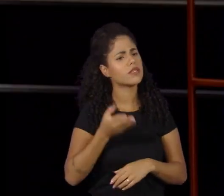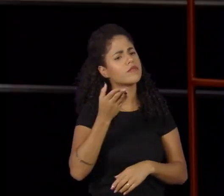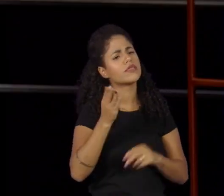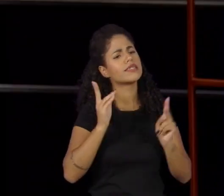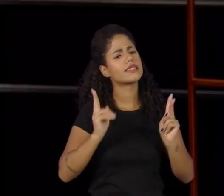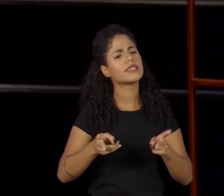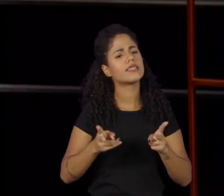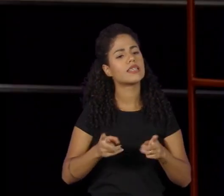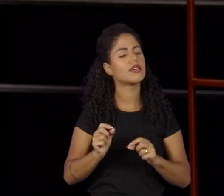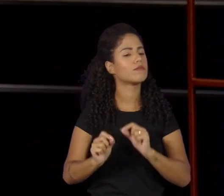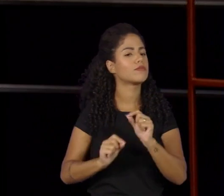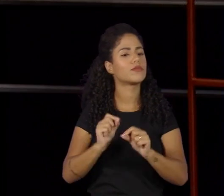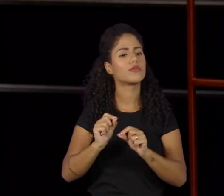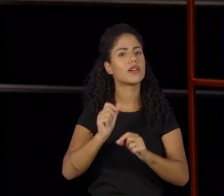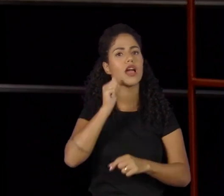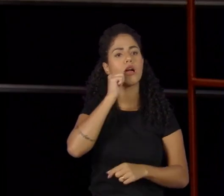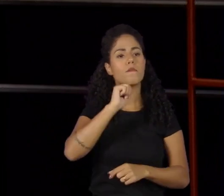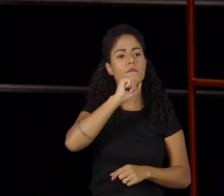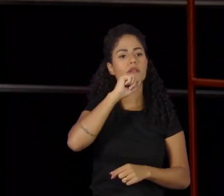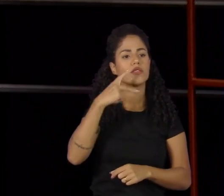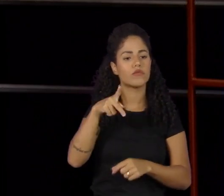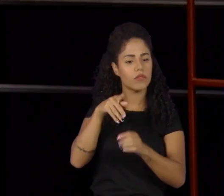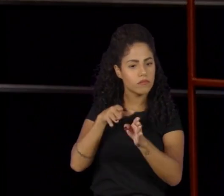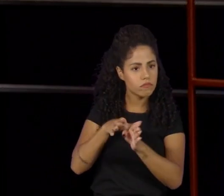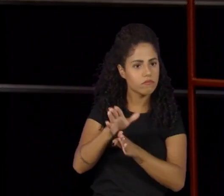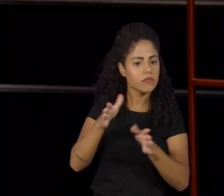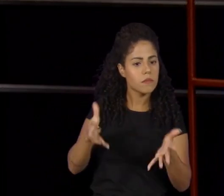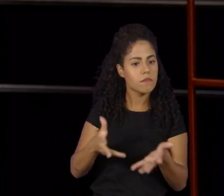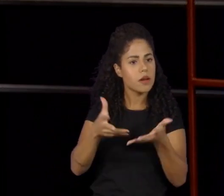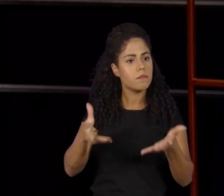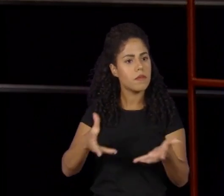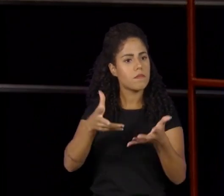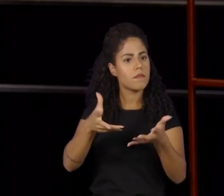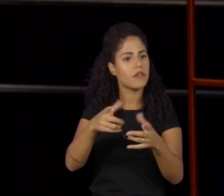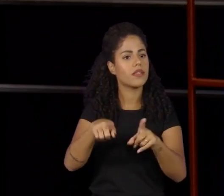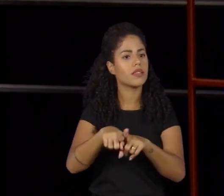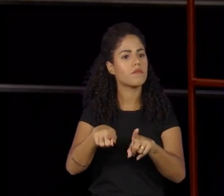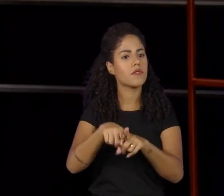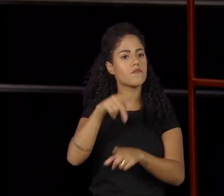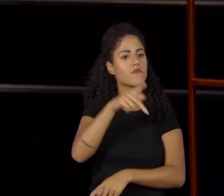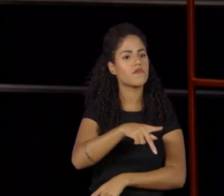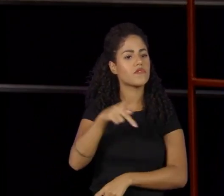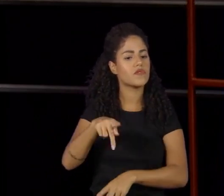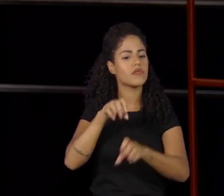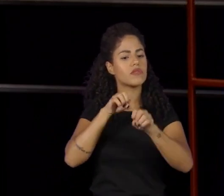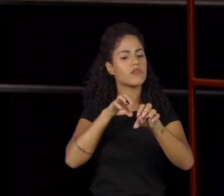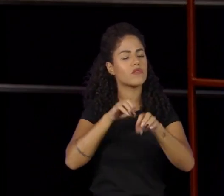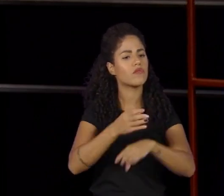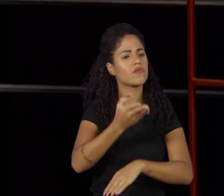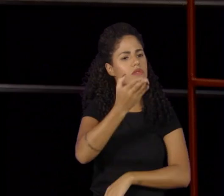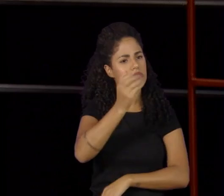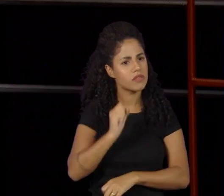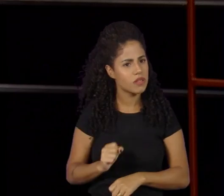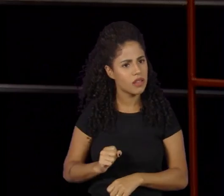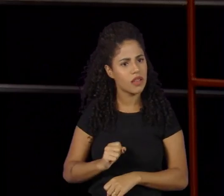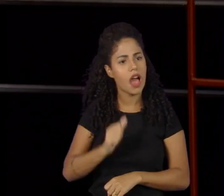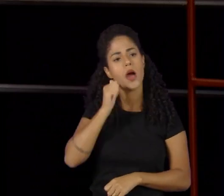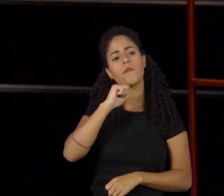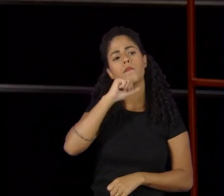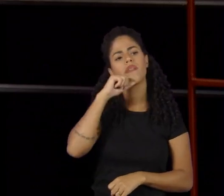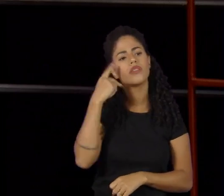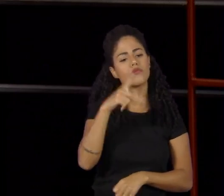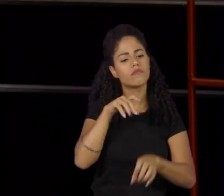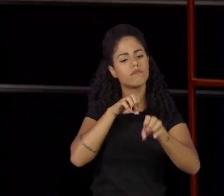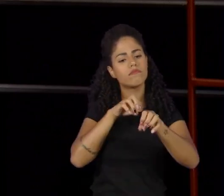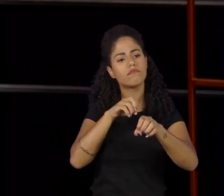que sua mãe não foi apenas sua incentivadora, mas também uma grande professora. E a gente pode falar que ela foi a sua grande escola